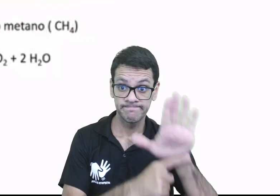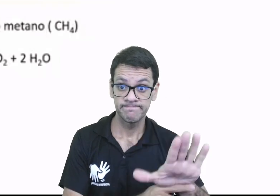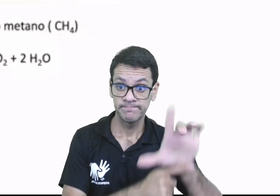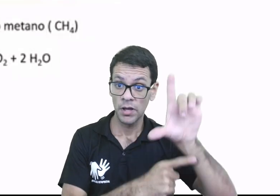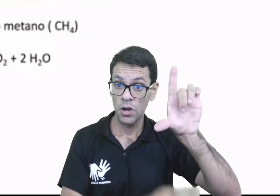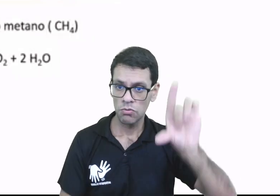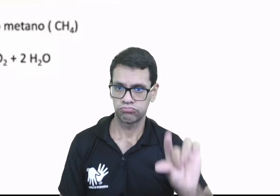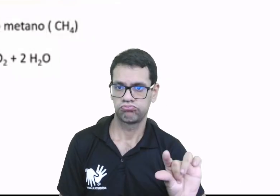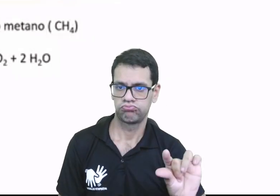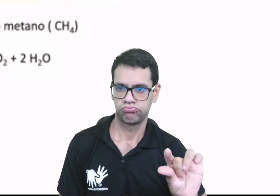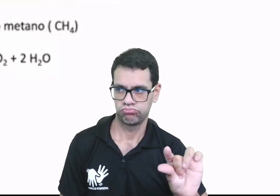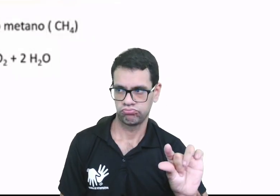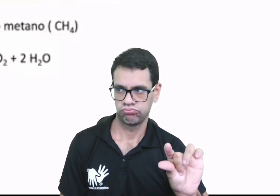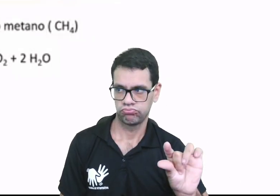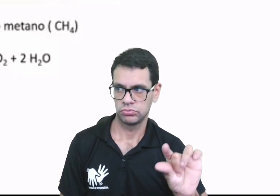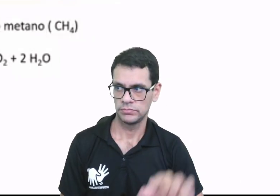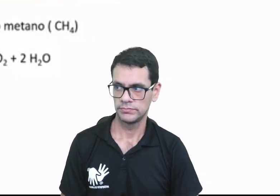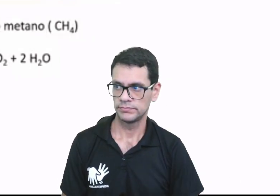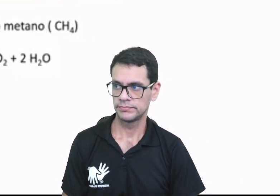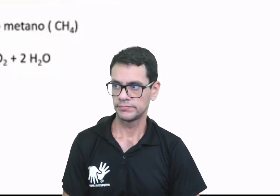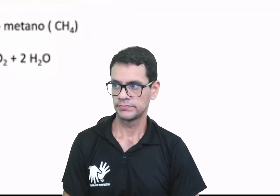Agente redutor.